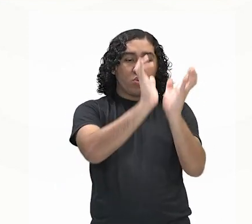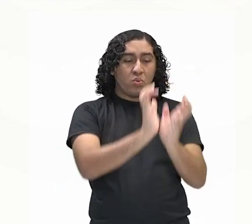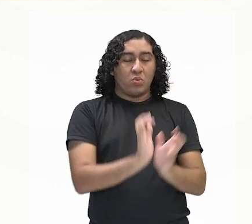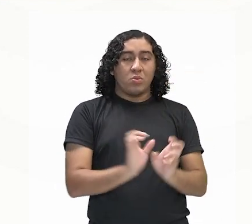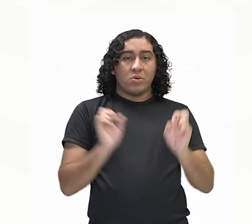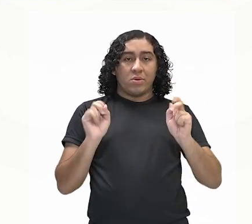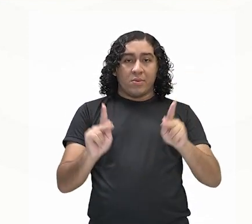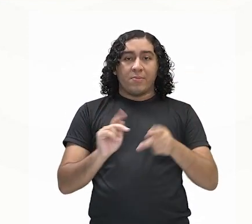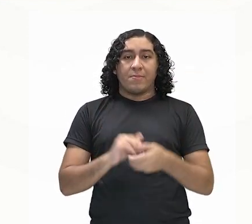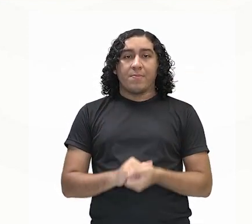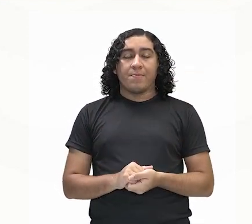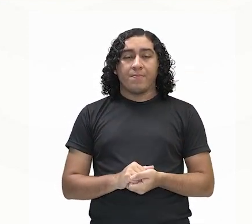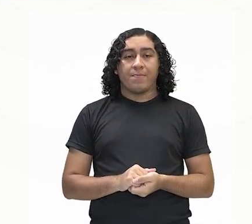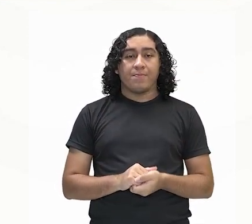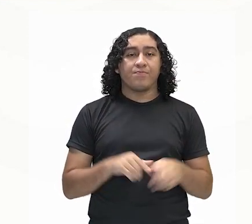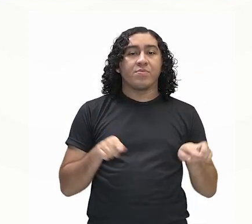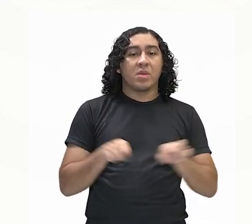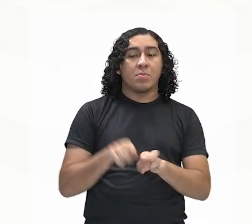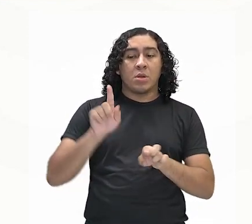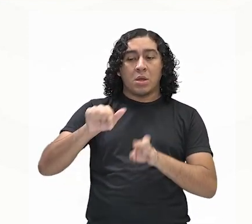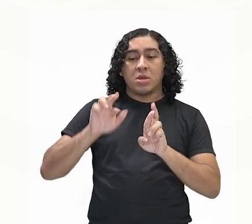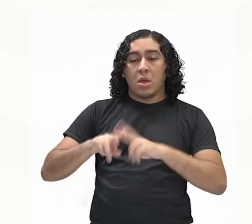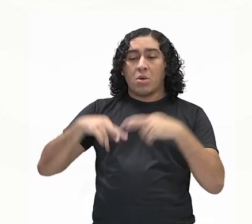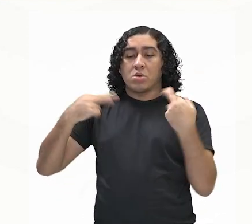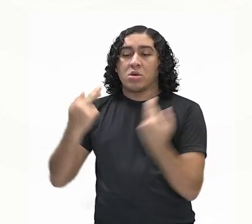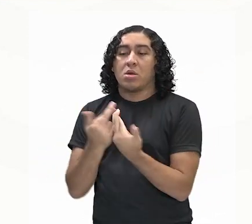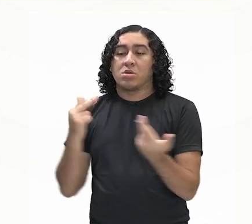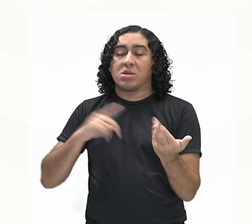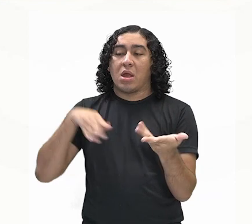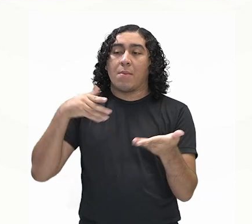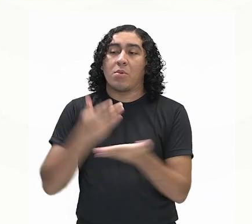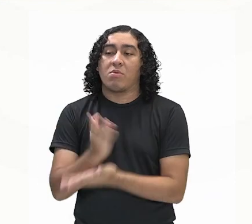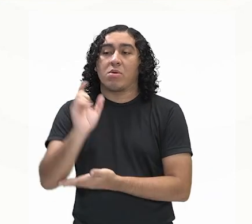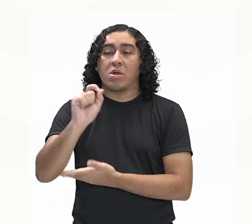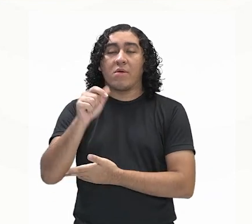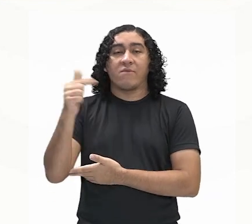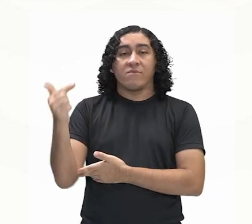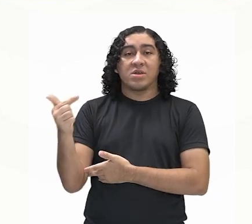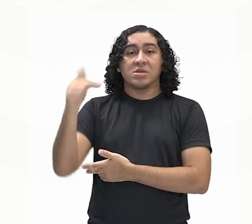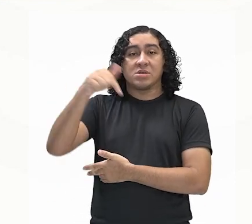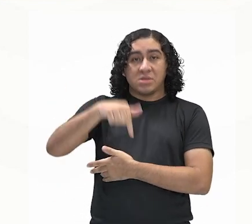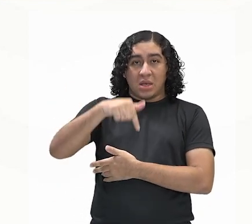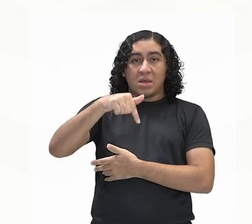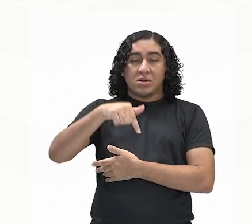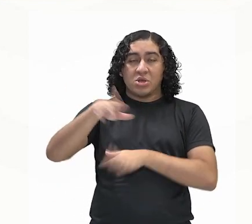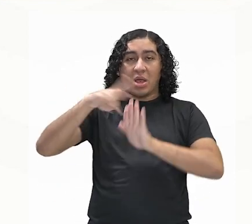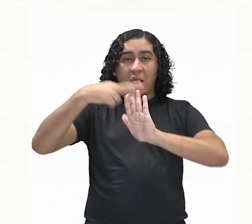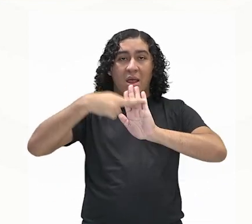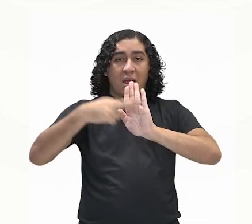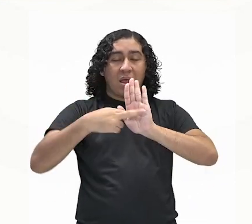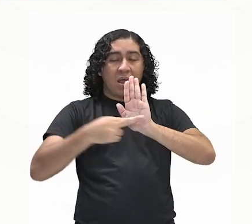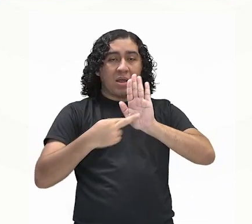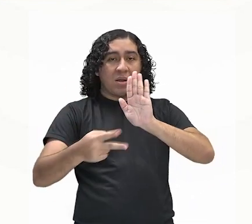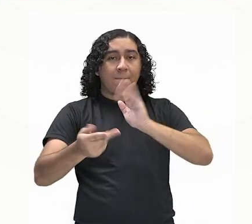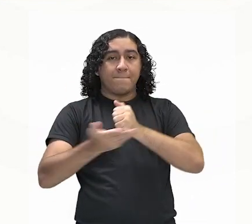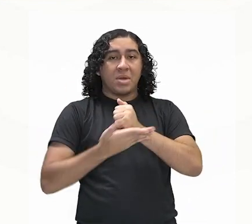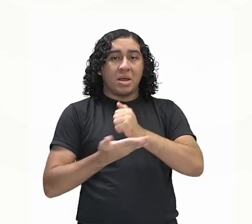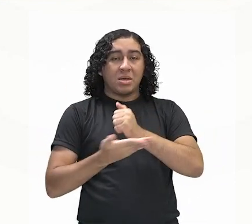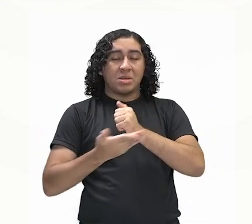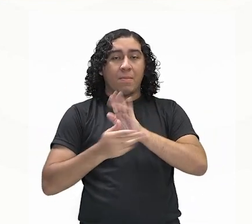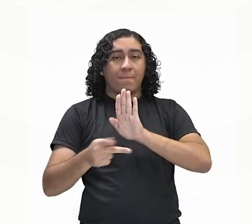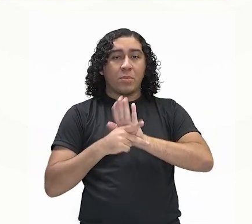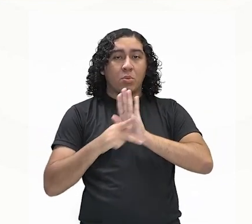nesta conferência, ficaram ali estabelecidos os 27 princípios do desenvolvimento sustentável. Então, se aprofundou ali